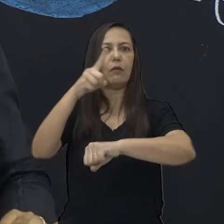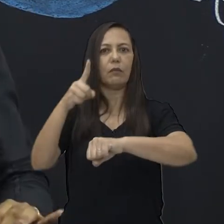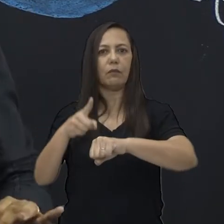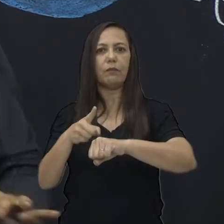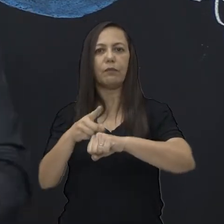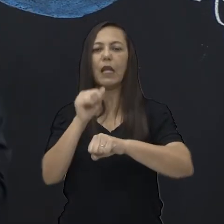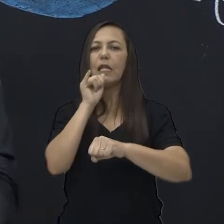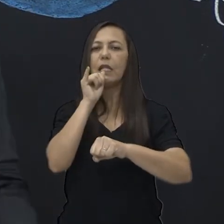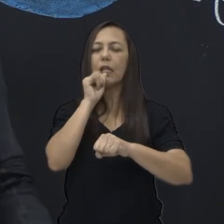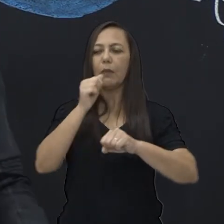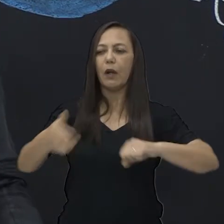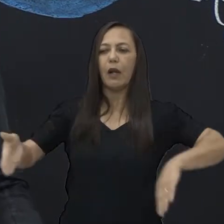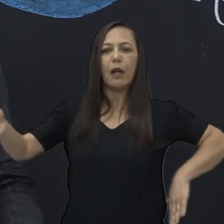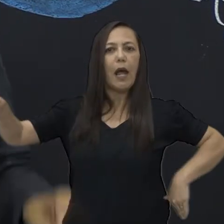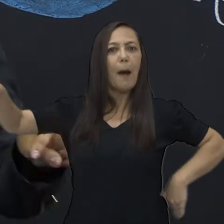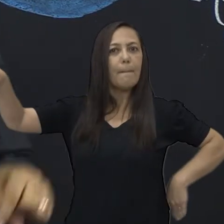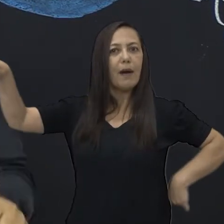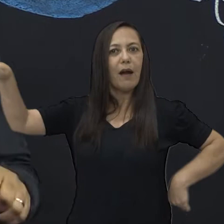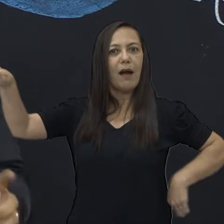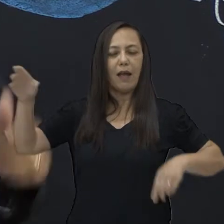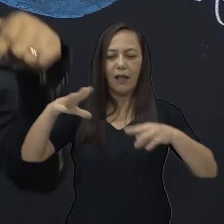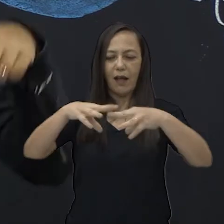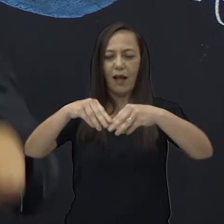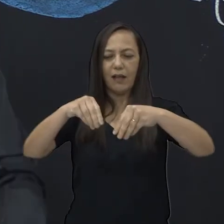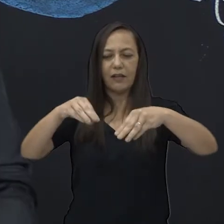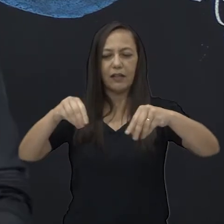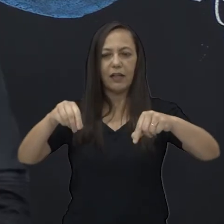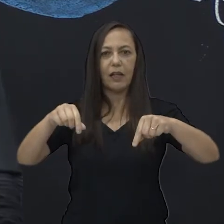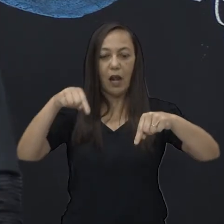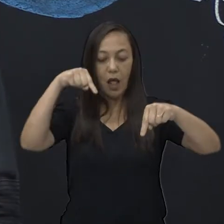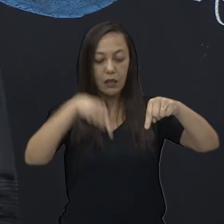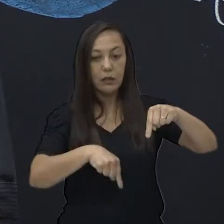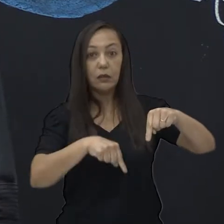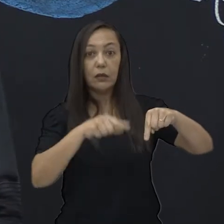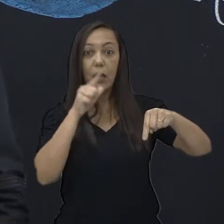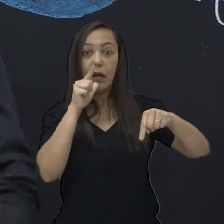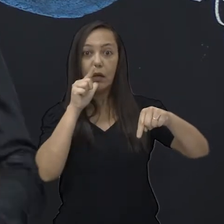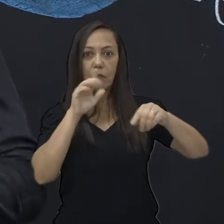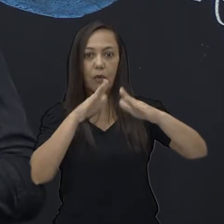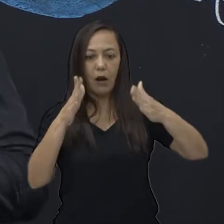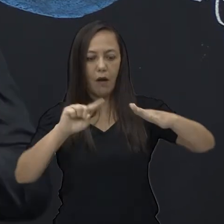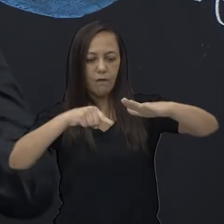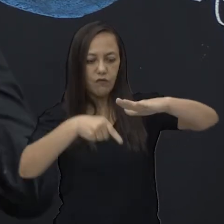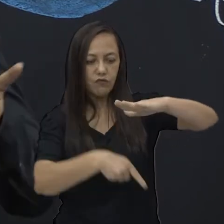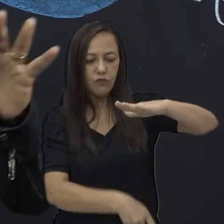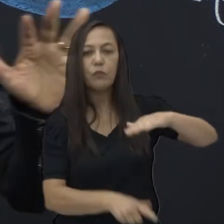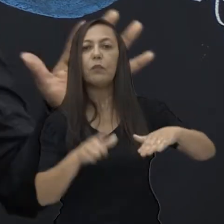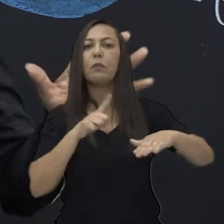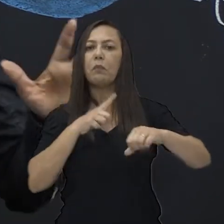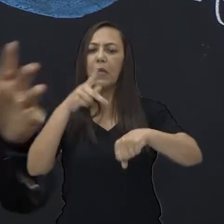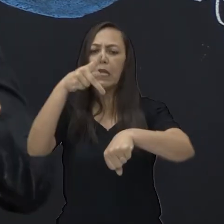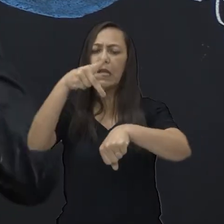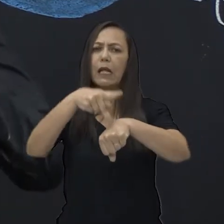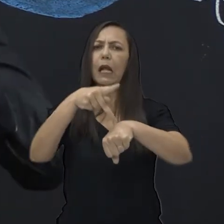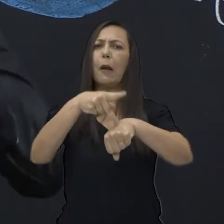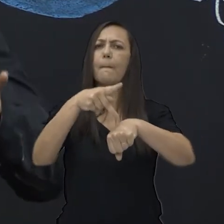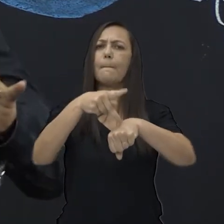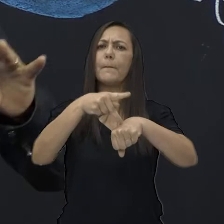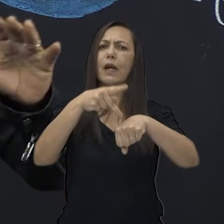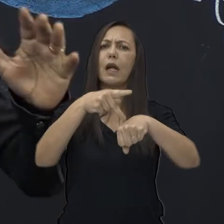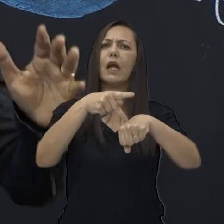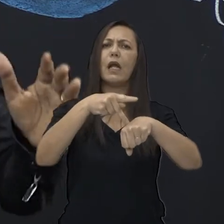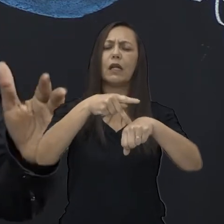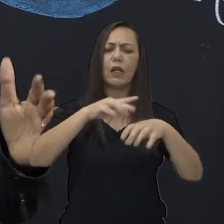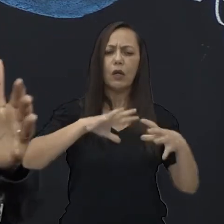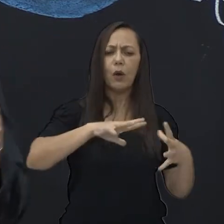fui na praia, areia, pode acreditar, lá embaixo tem uma rocha. Então tem rochas em